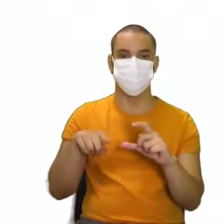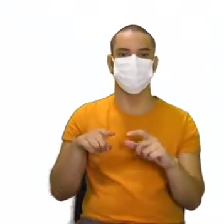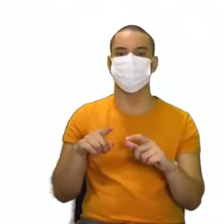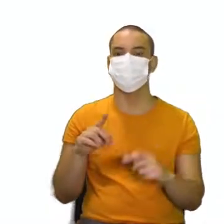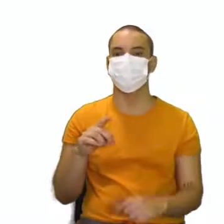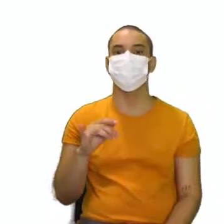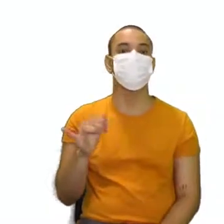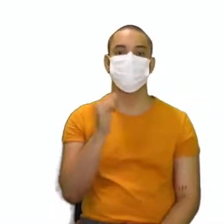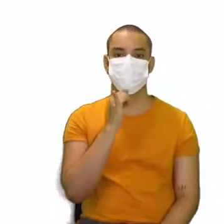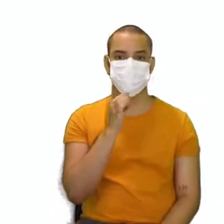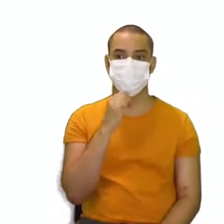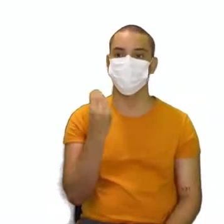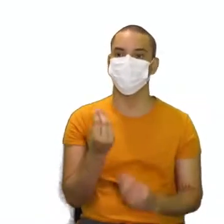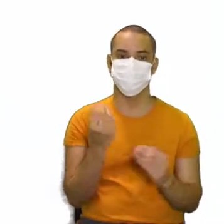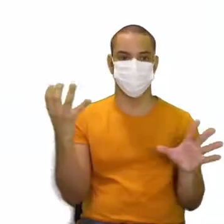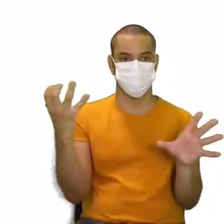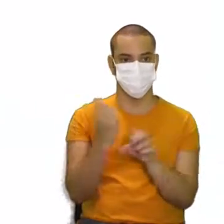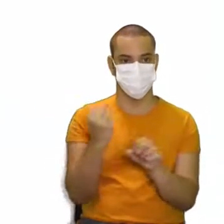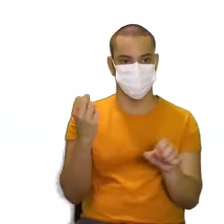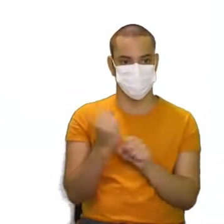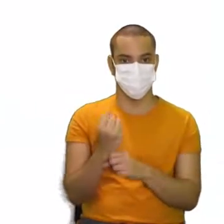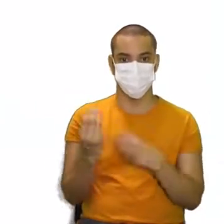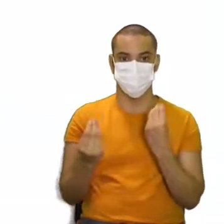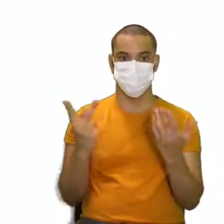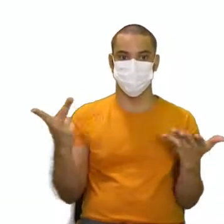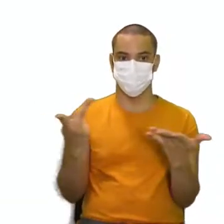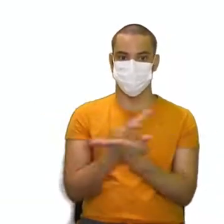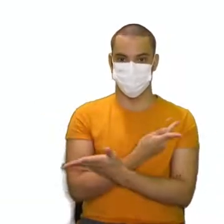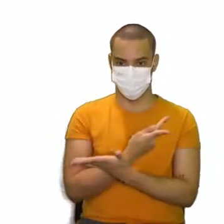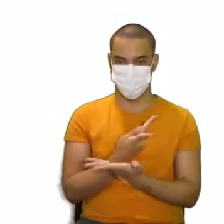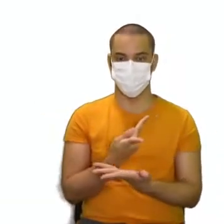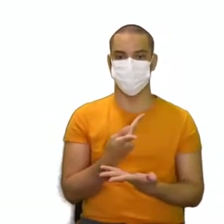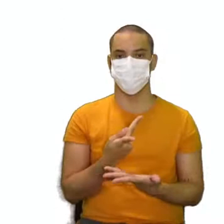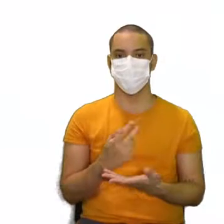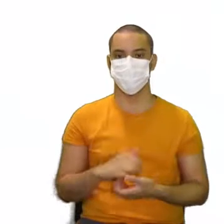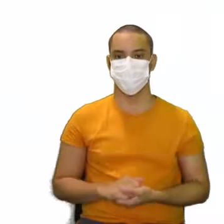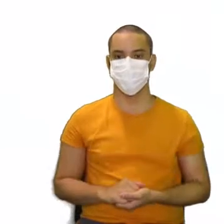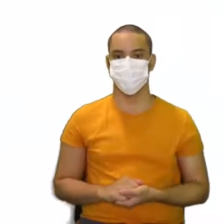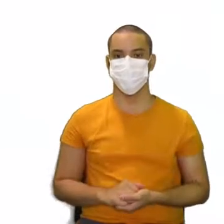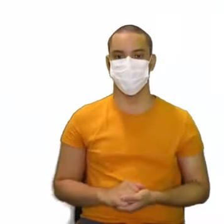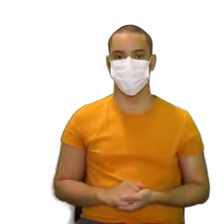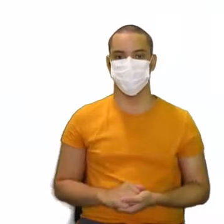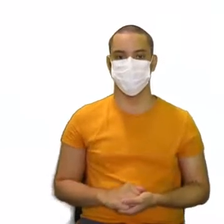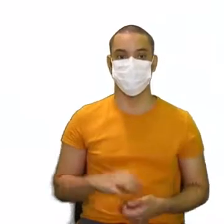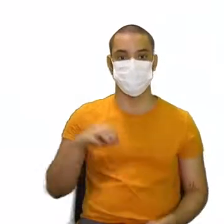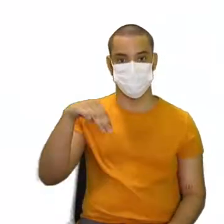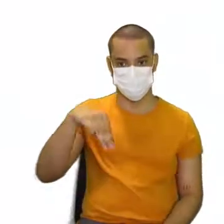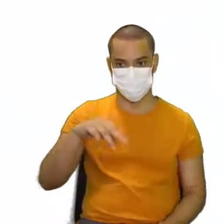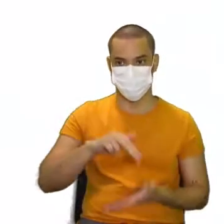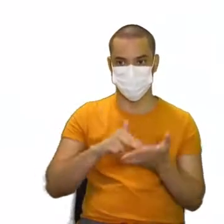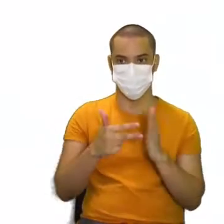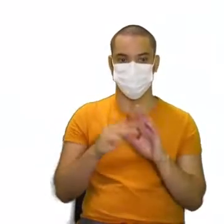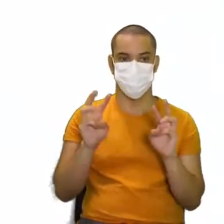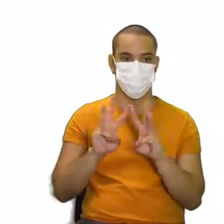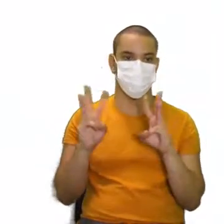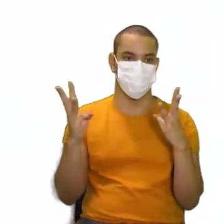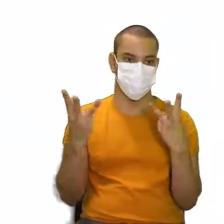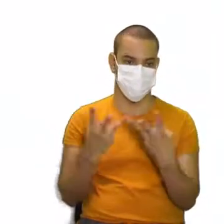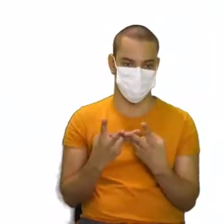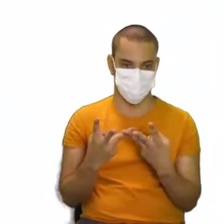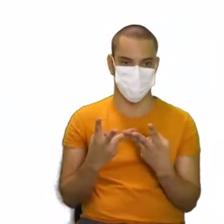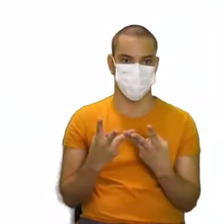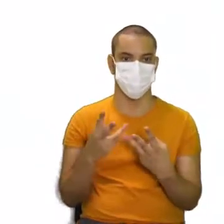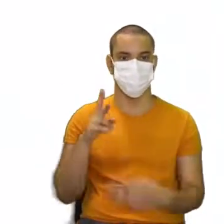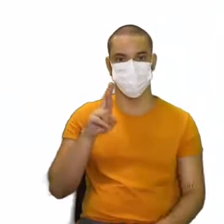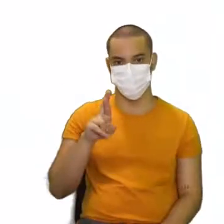Aí como eu posso calcular o raio dessa trajetória certo sendo M a massa da partícula é o raio